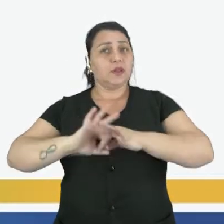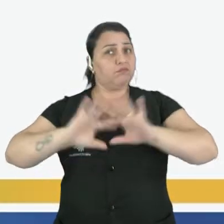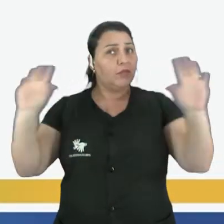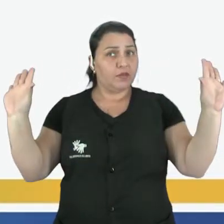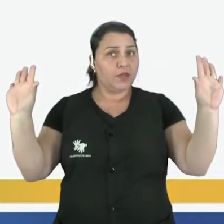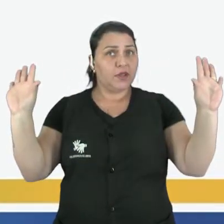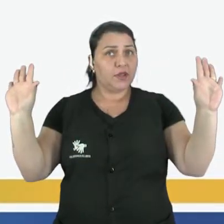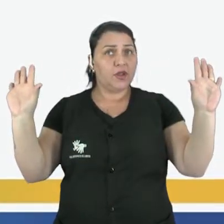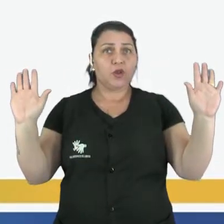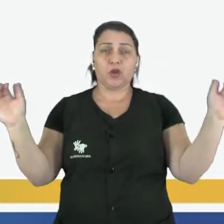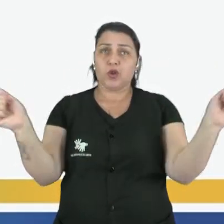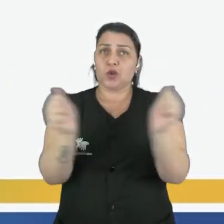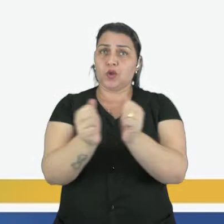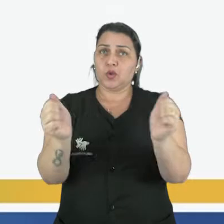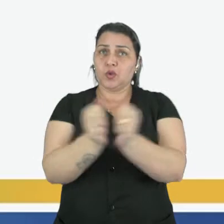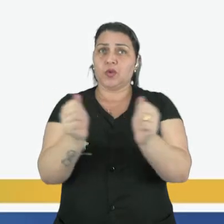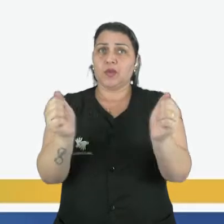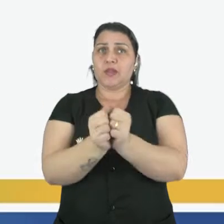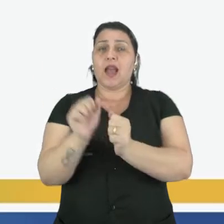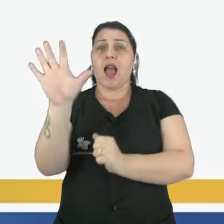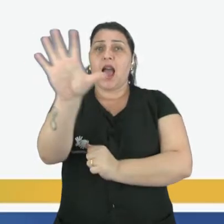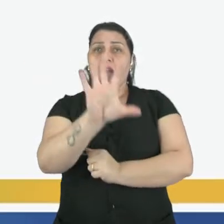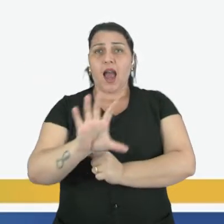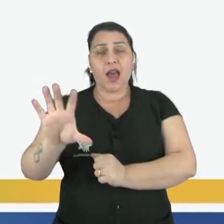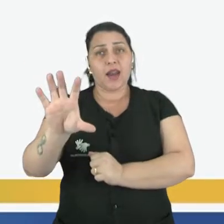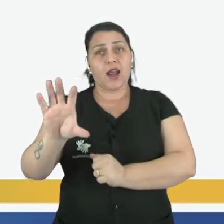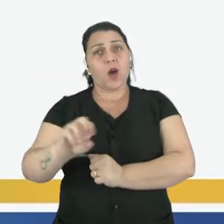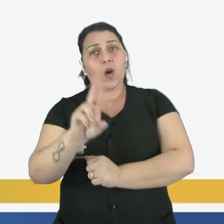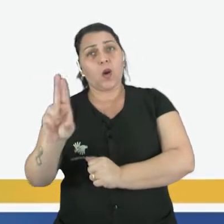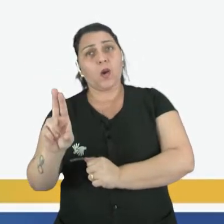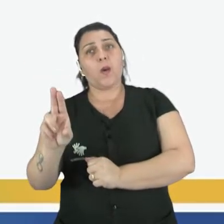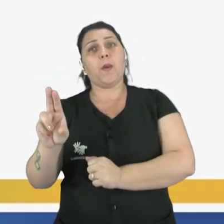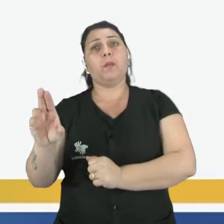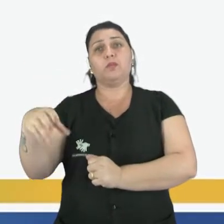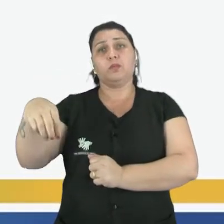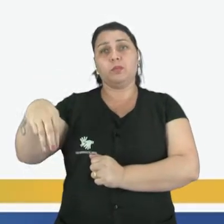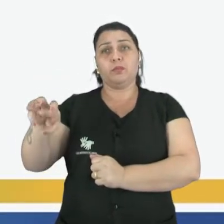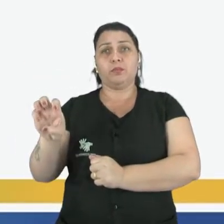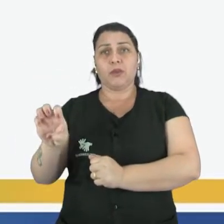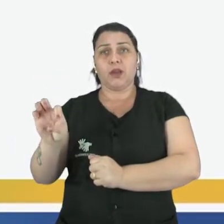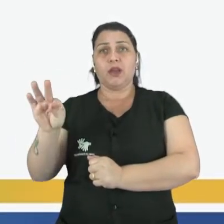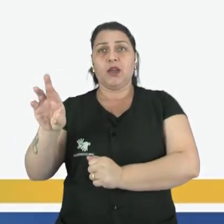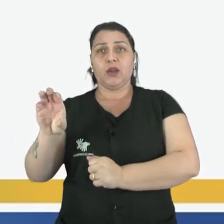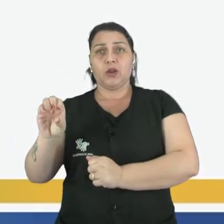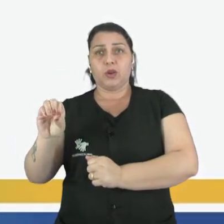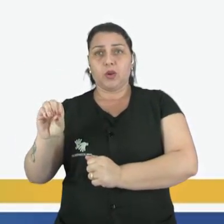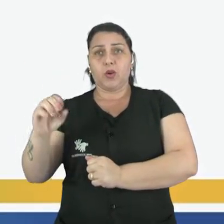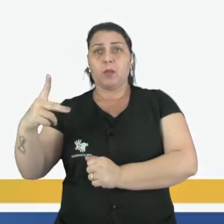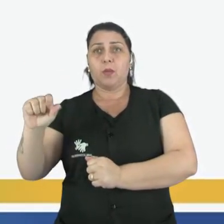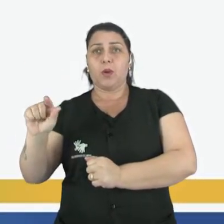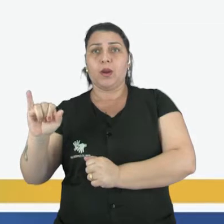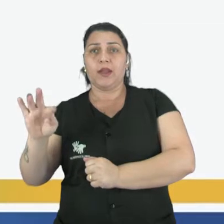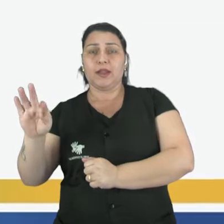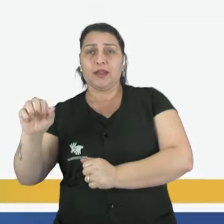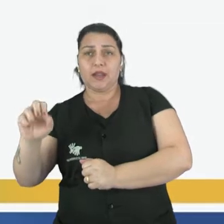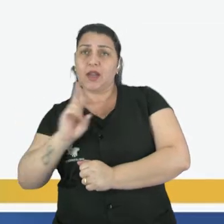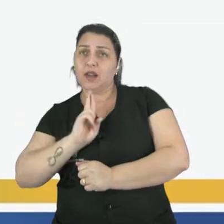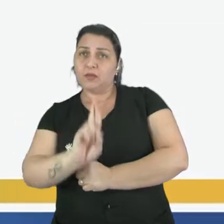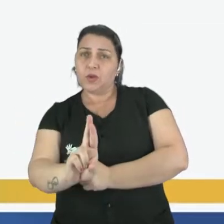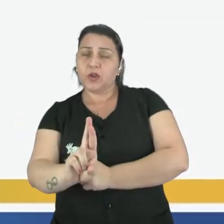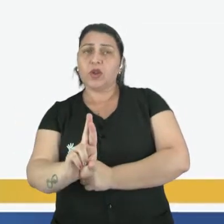Metropolização, o que é? Metropolização é o processo de crescimento urbano de uma cidade e sua